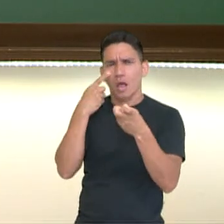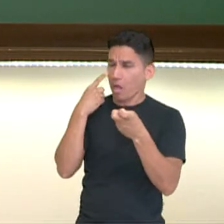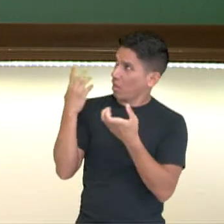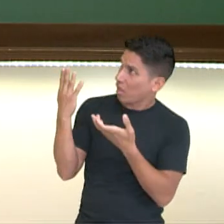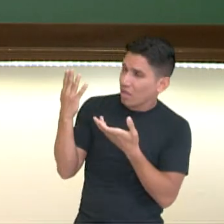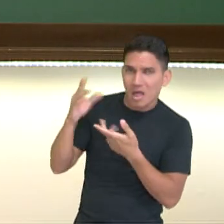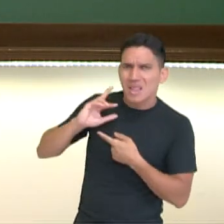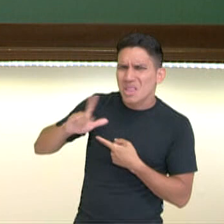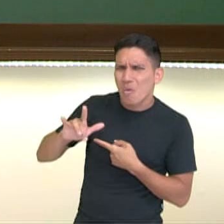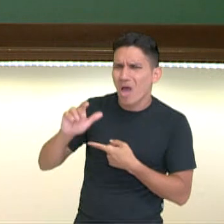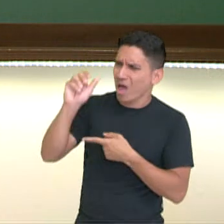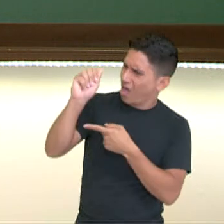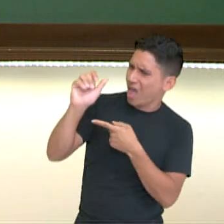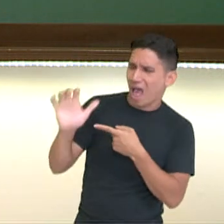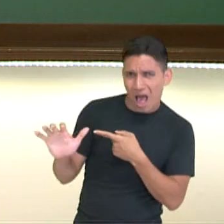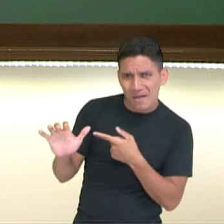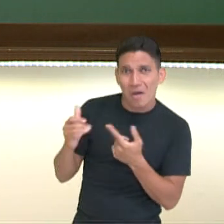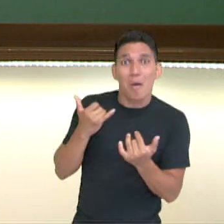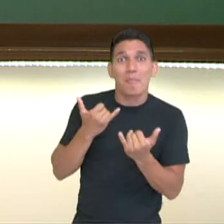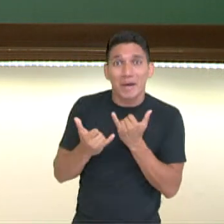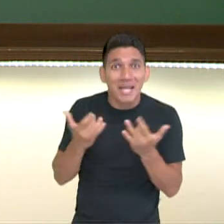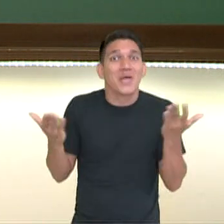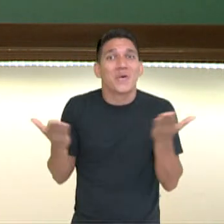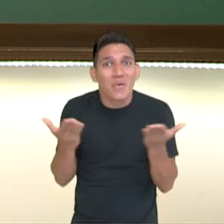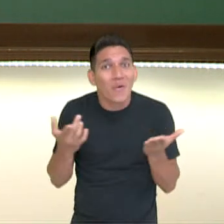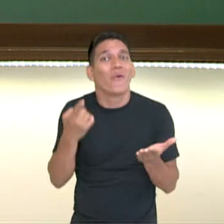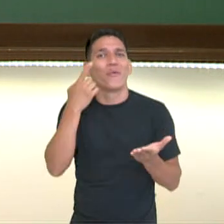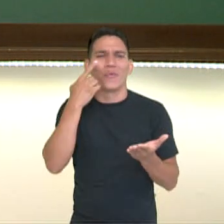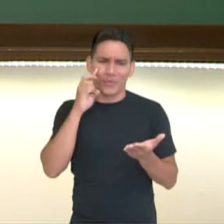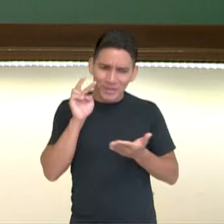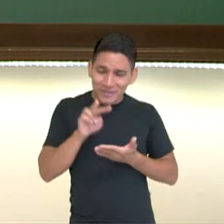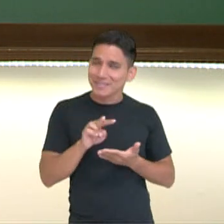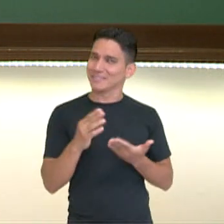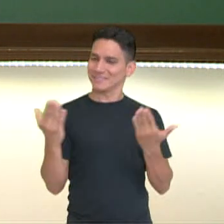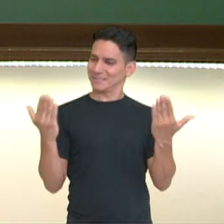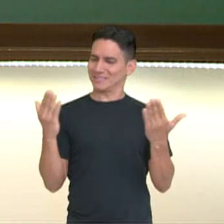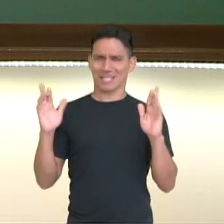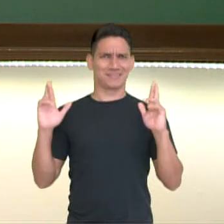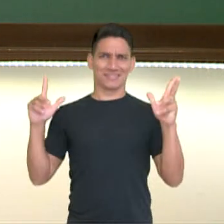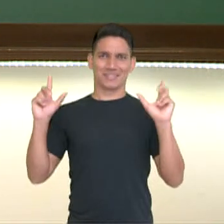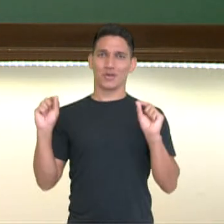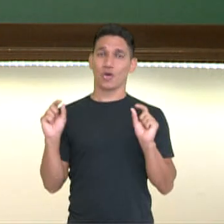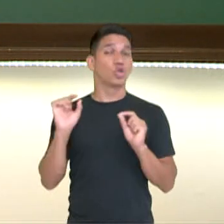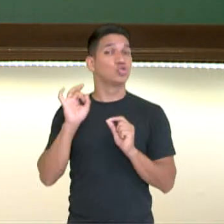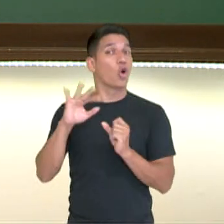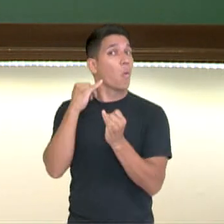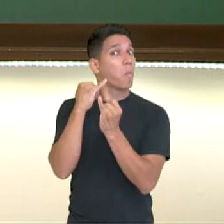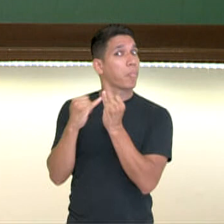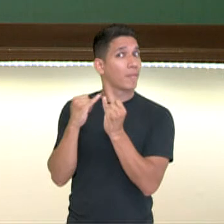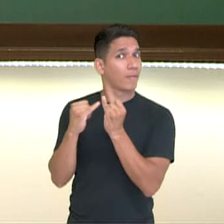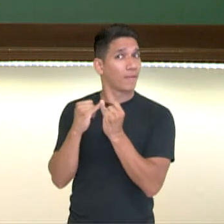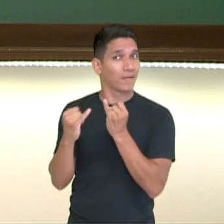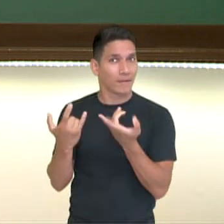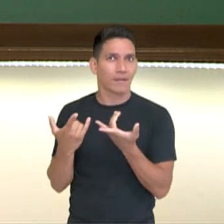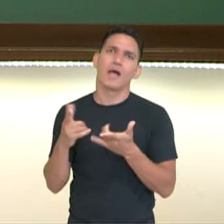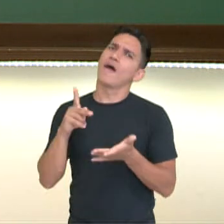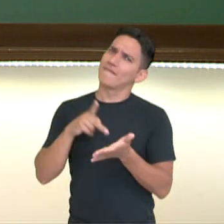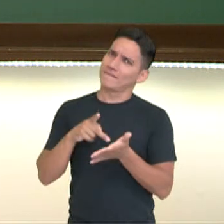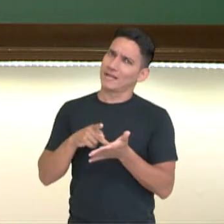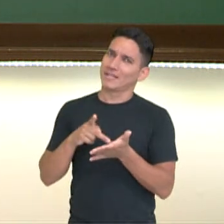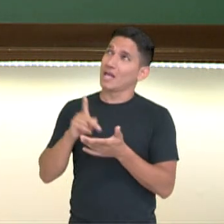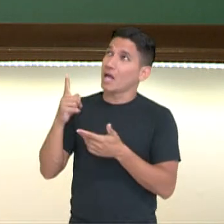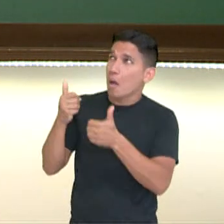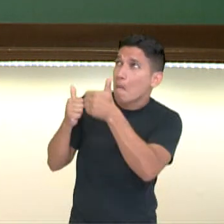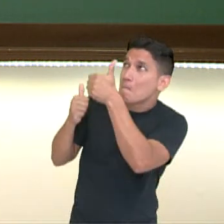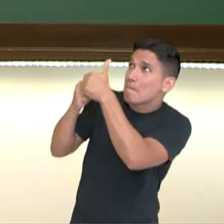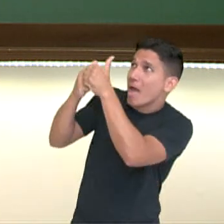não é uma África muito parecida com a África que nós vemos no mapa mundi. Só tem uma parte da África, a África mais próxima